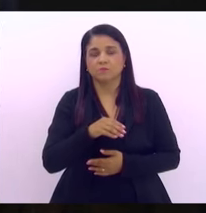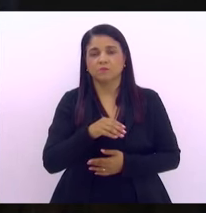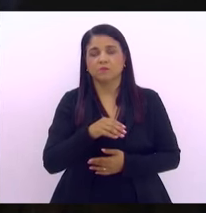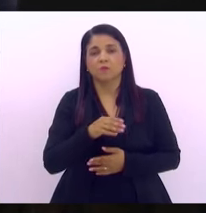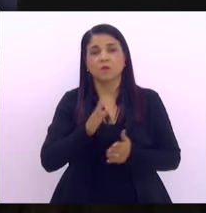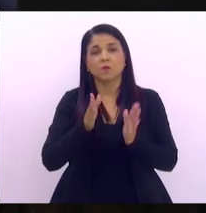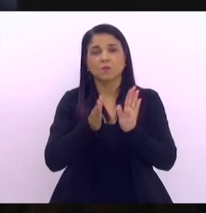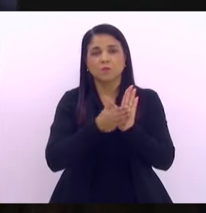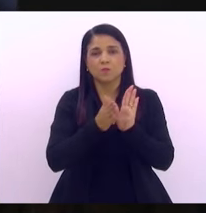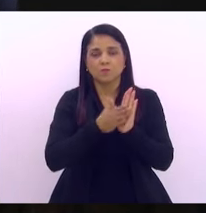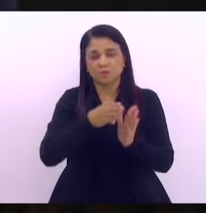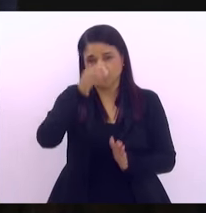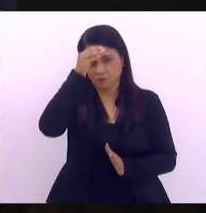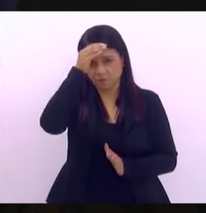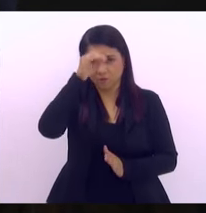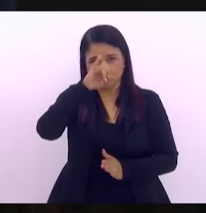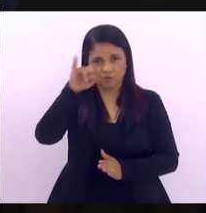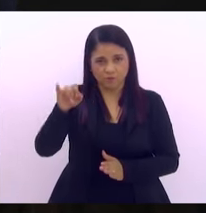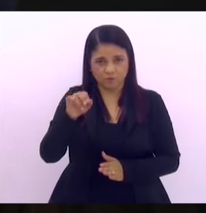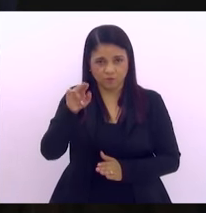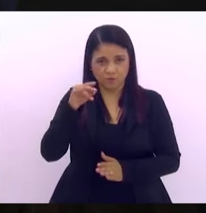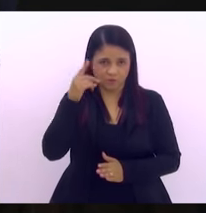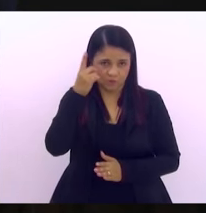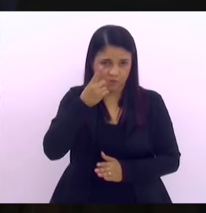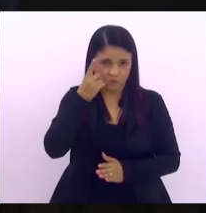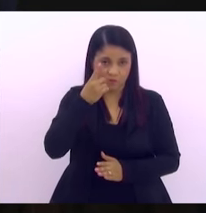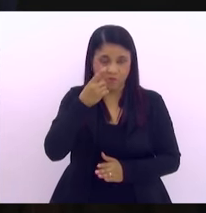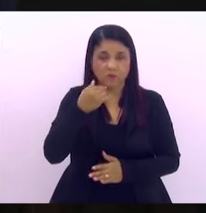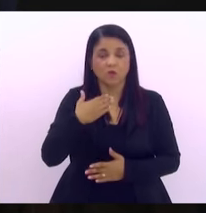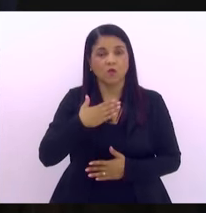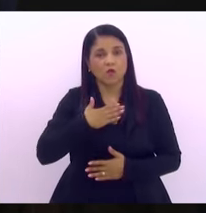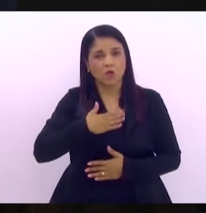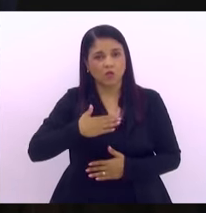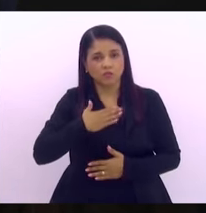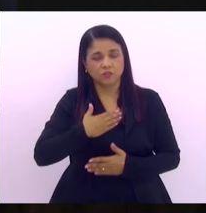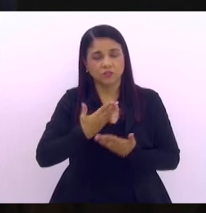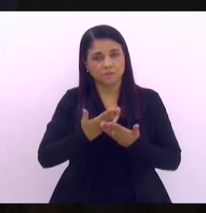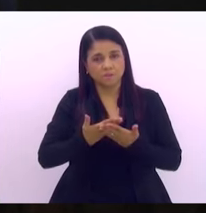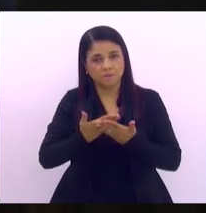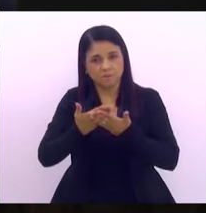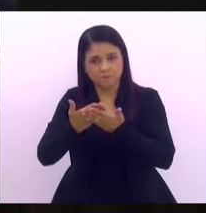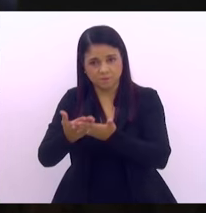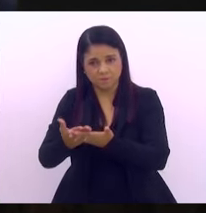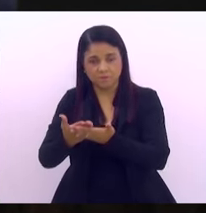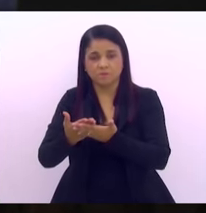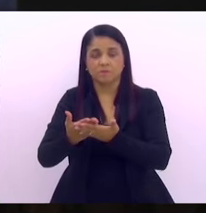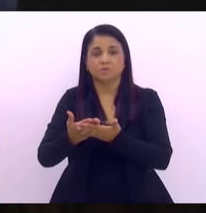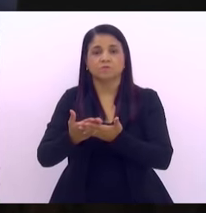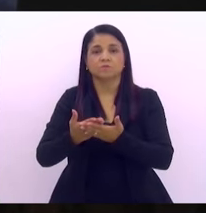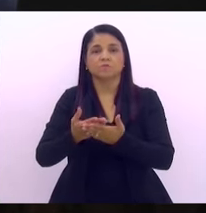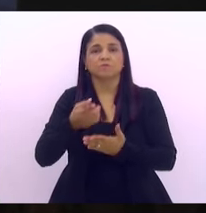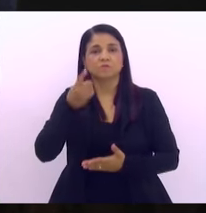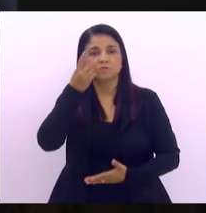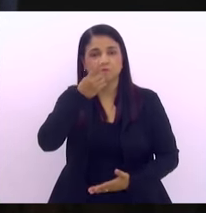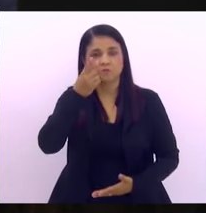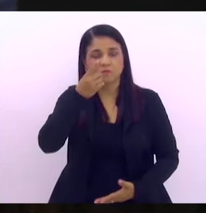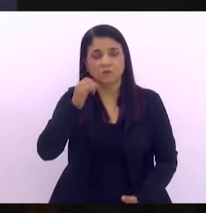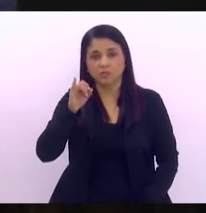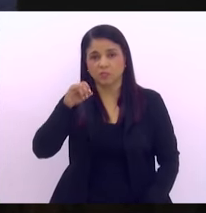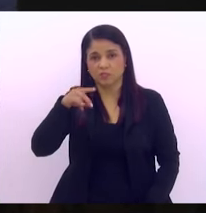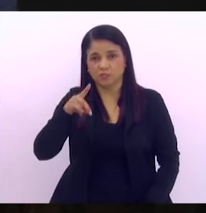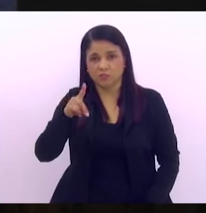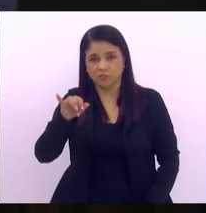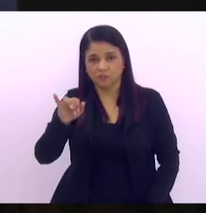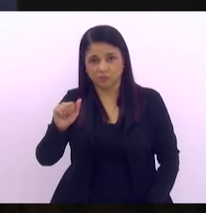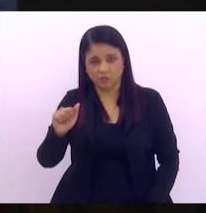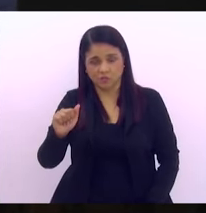proposto pela nossa tia Ju, eu gostaria de encaminhar, tendo em vista os fatos narrados pela deputada Índia Amelau e